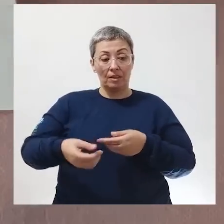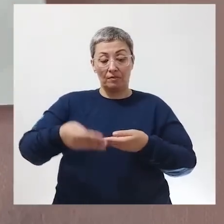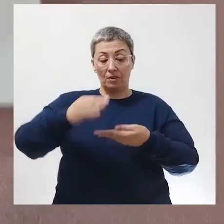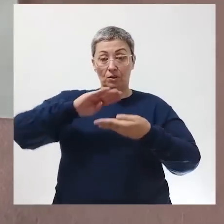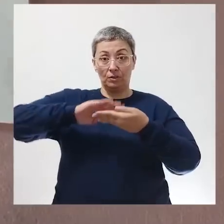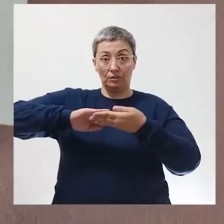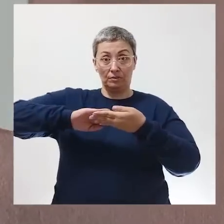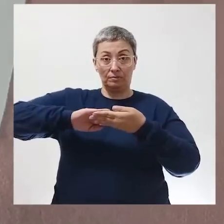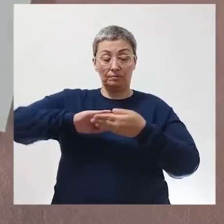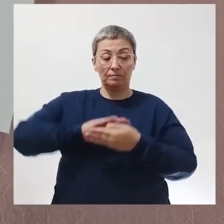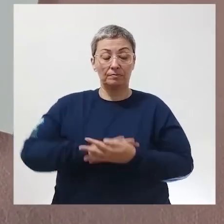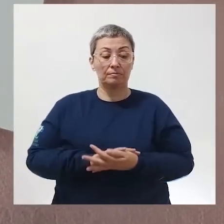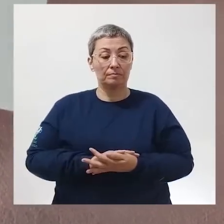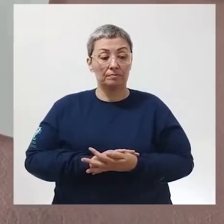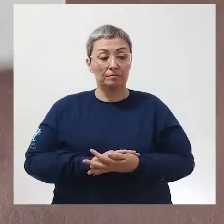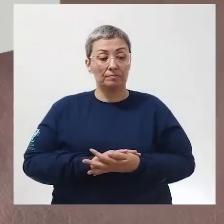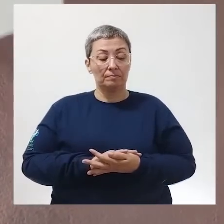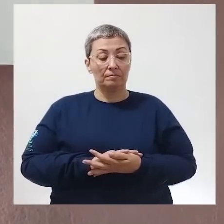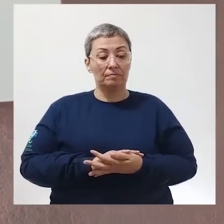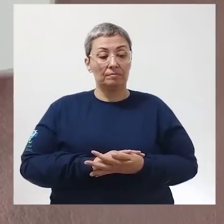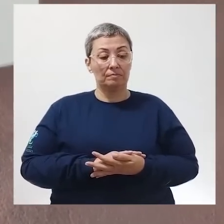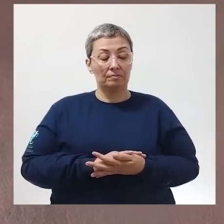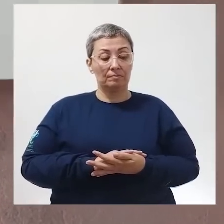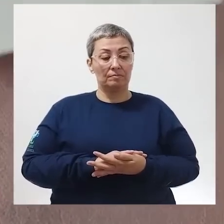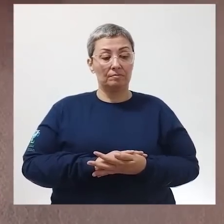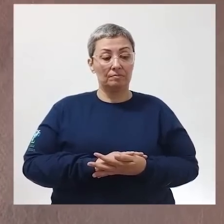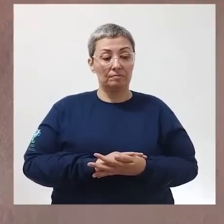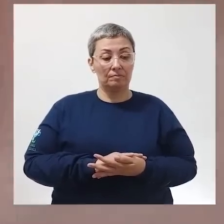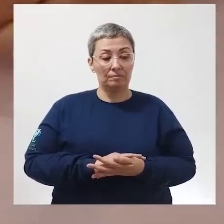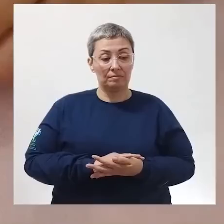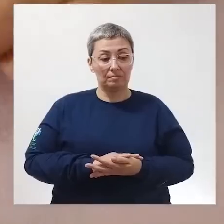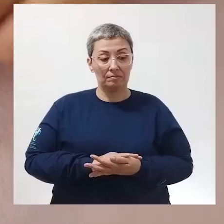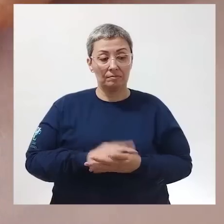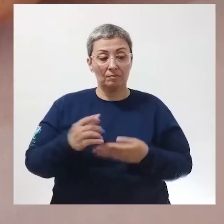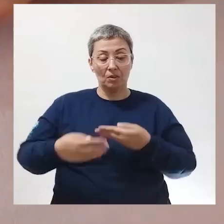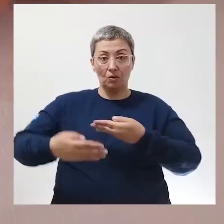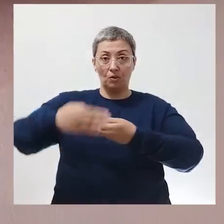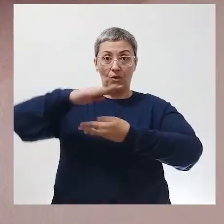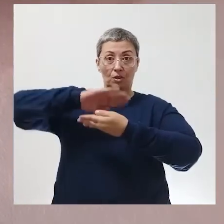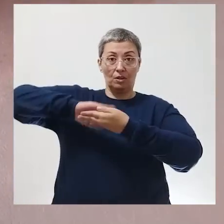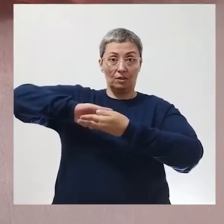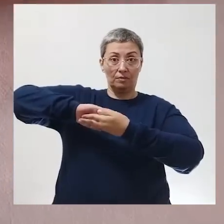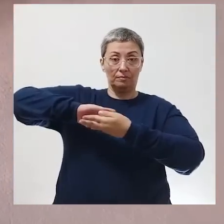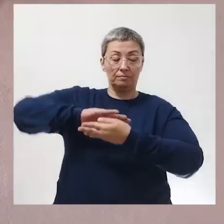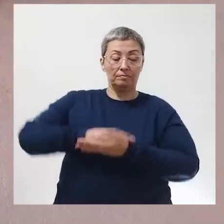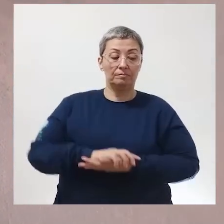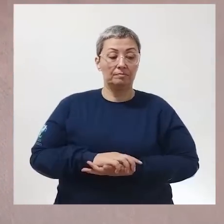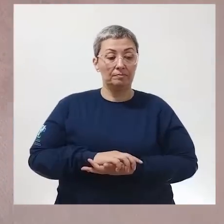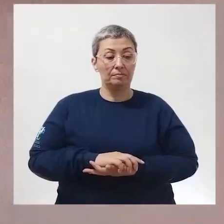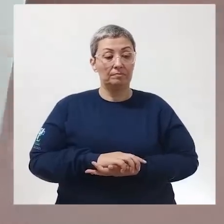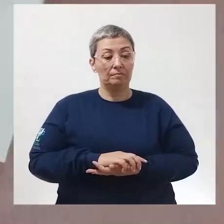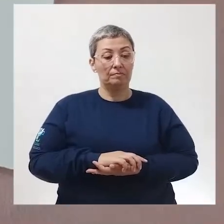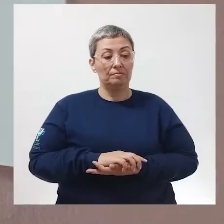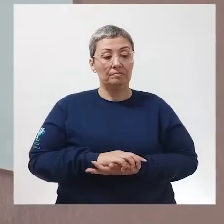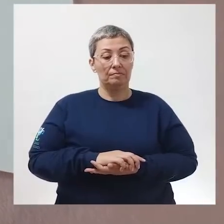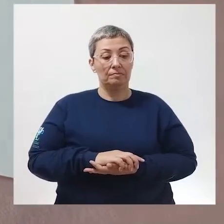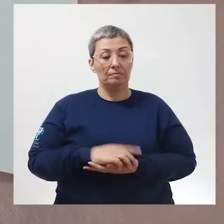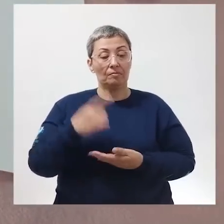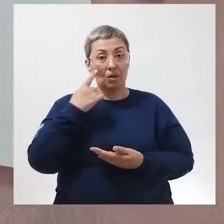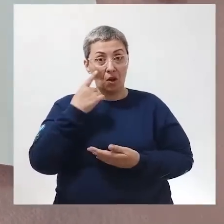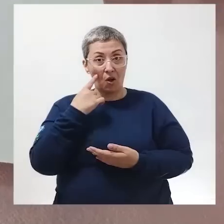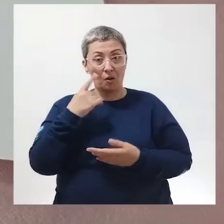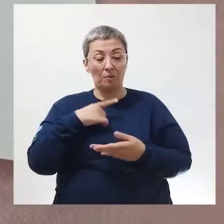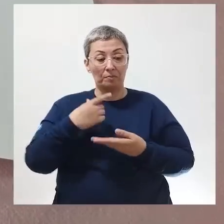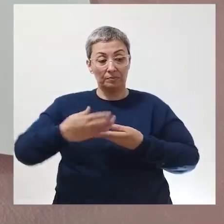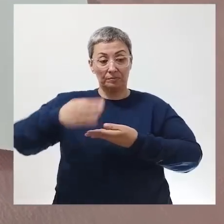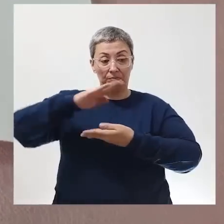ela fica para trás. Deixa eu marcar aqui direitinho, vou voltar ela para trás. Então,